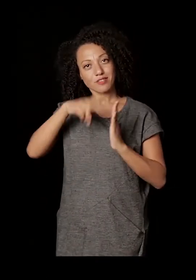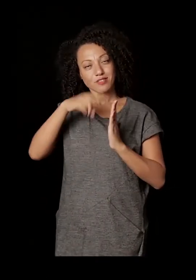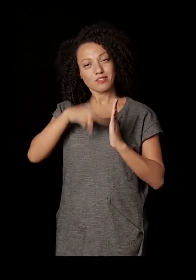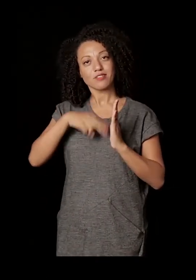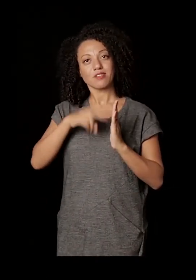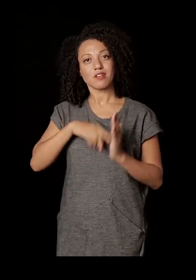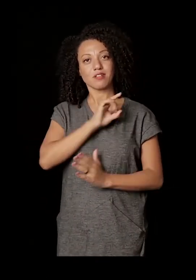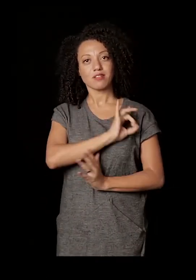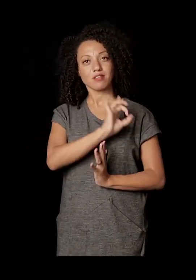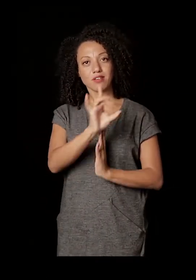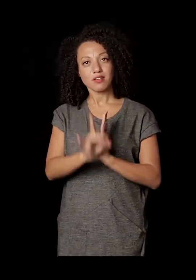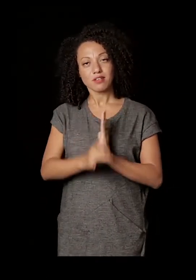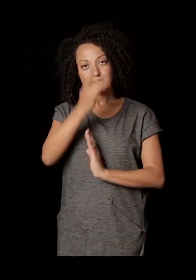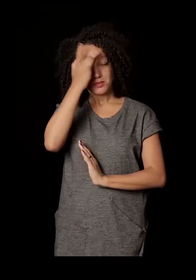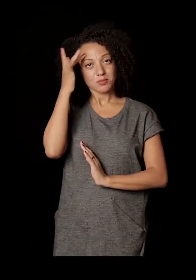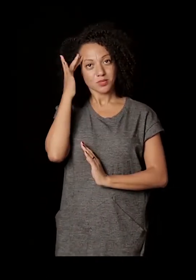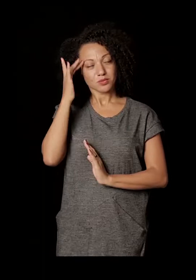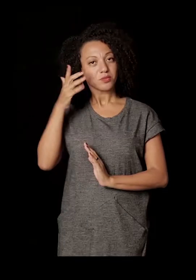hoje.